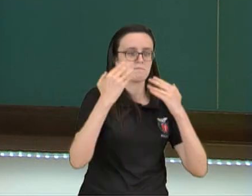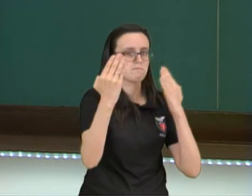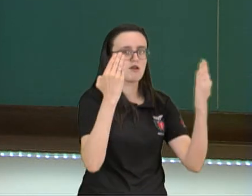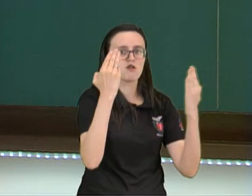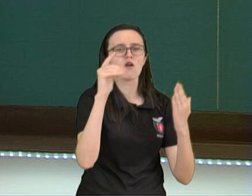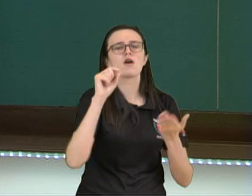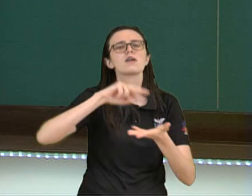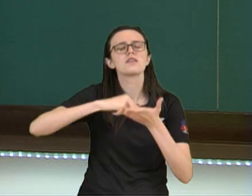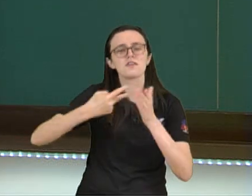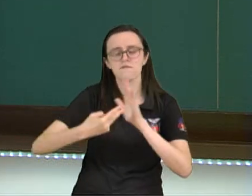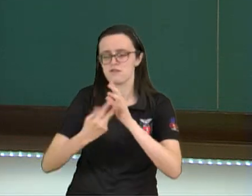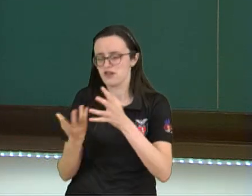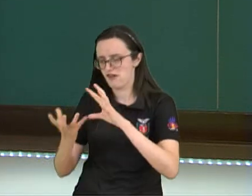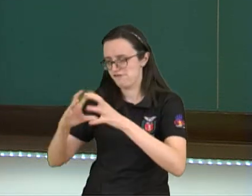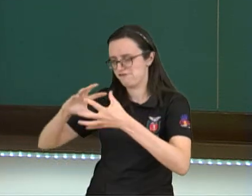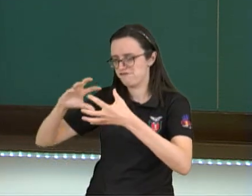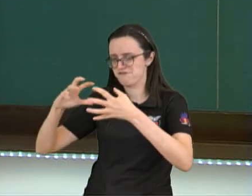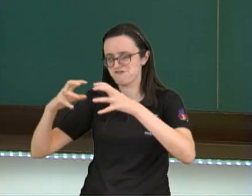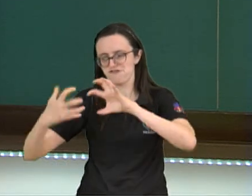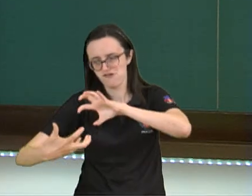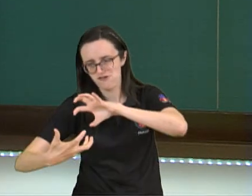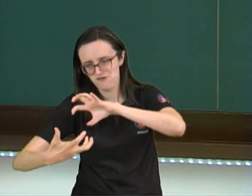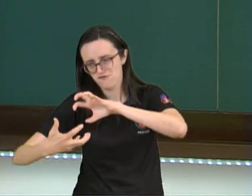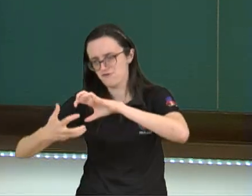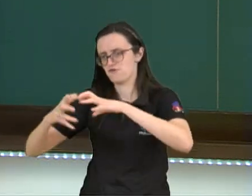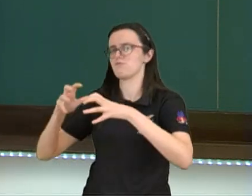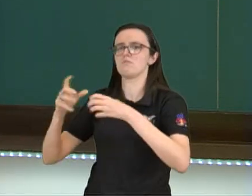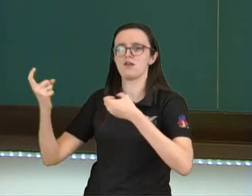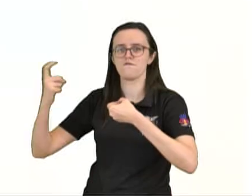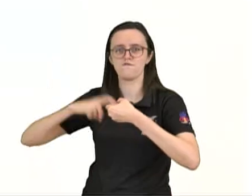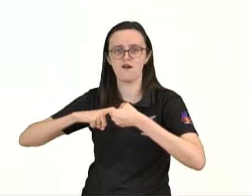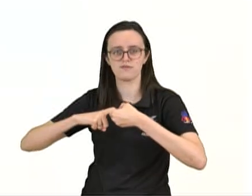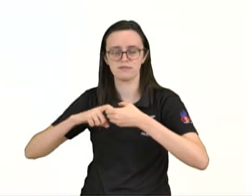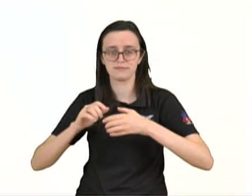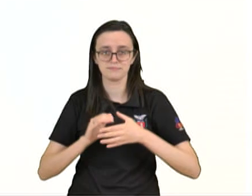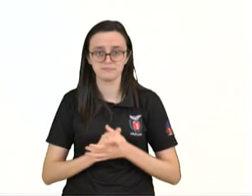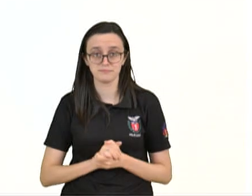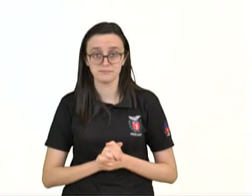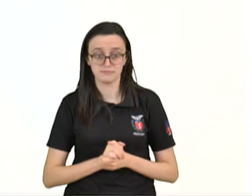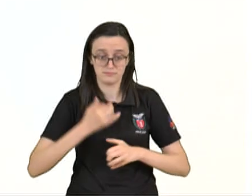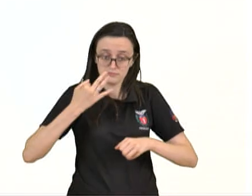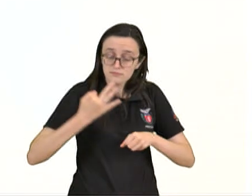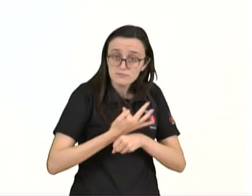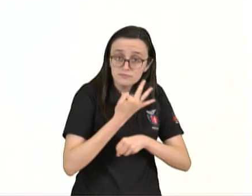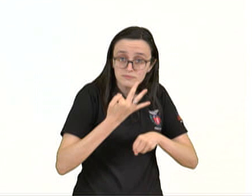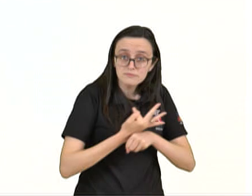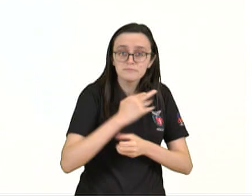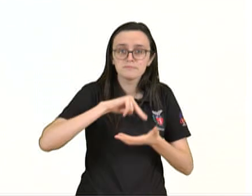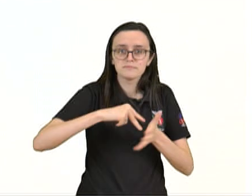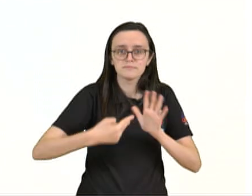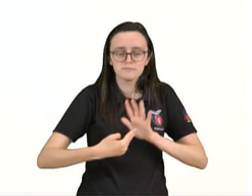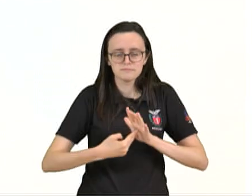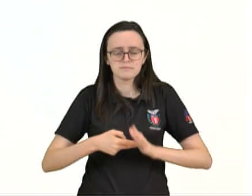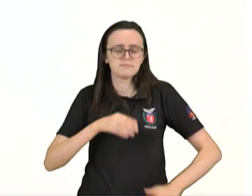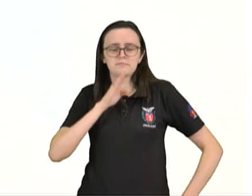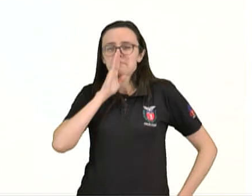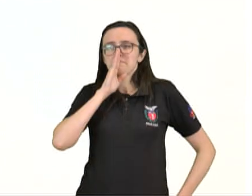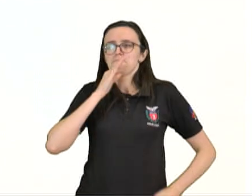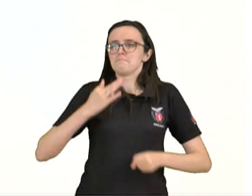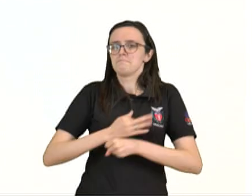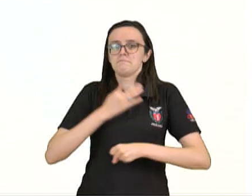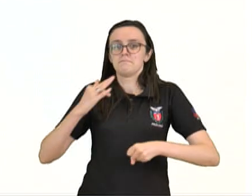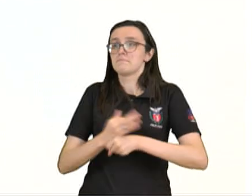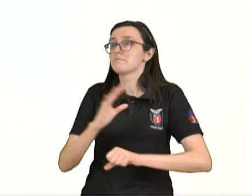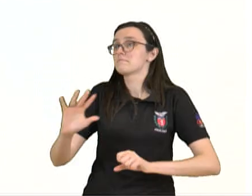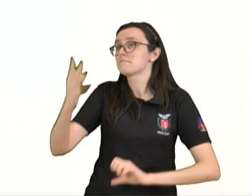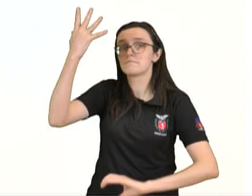ser deformado e voltar ao estado inicial. Resiliência é a capacidade de resistir à pressão em